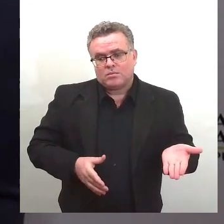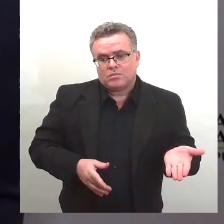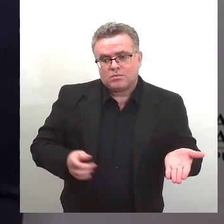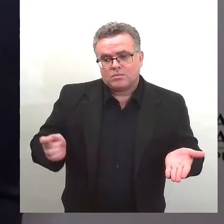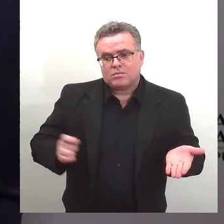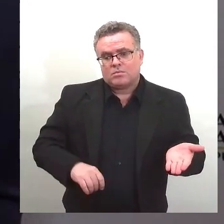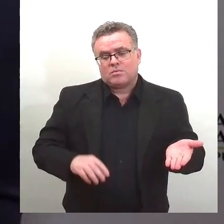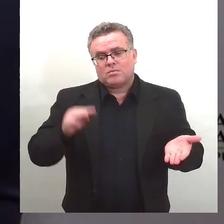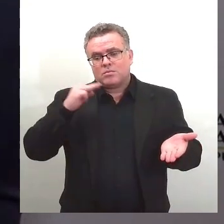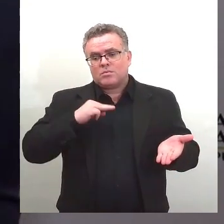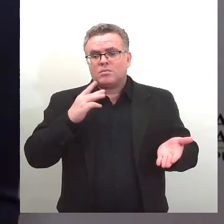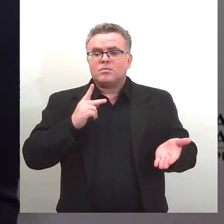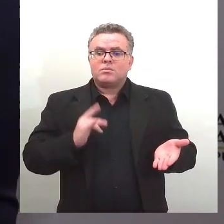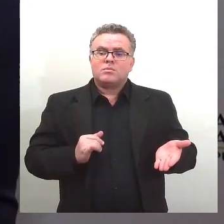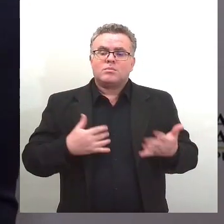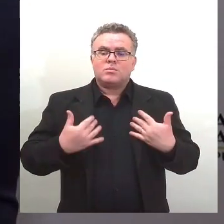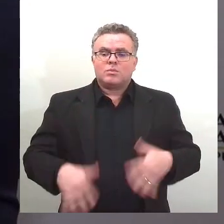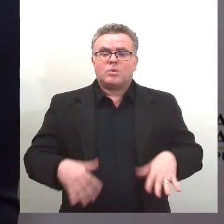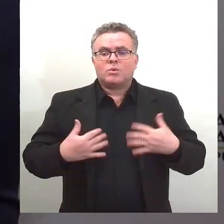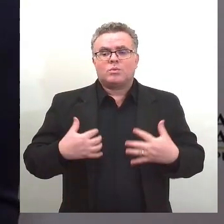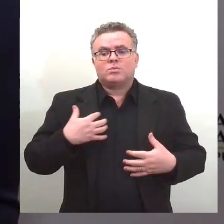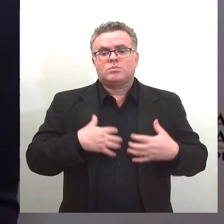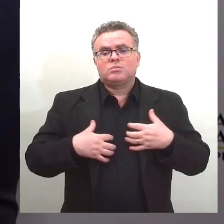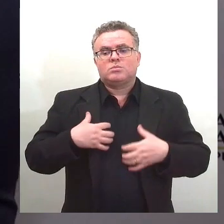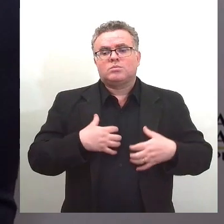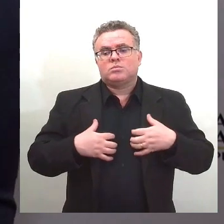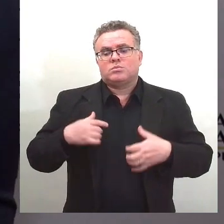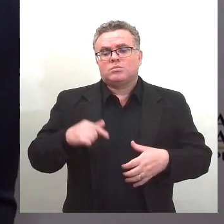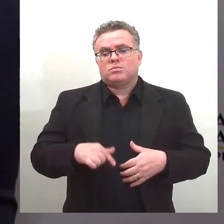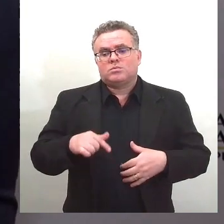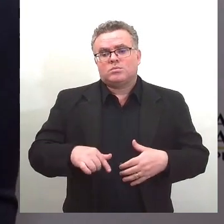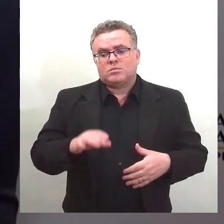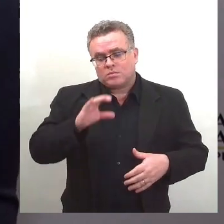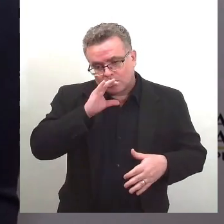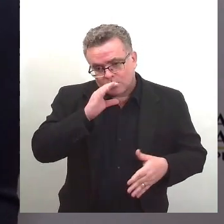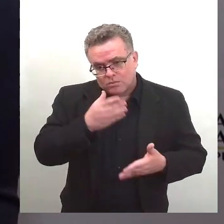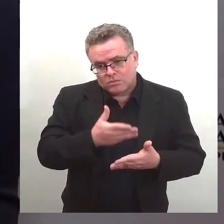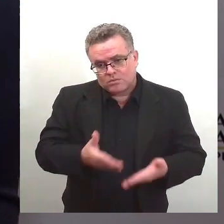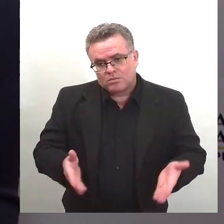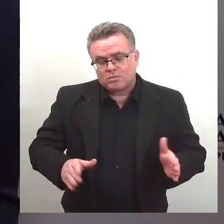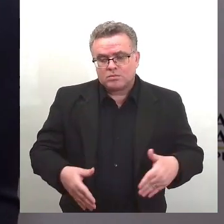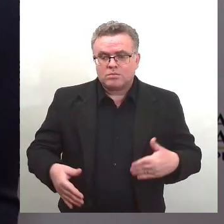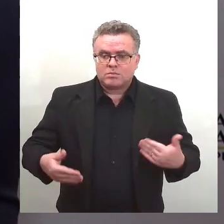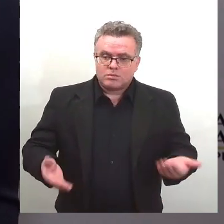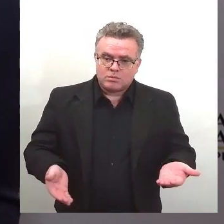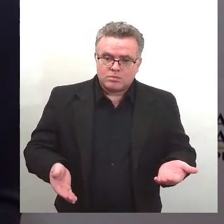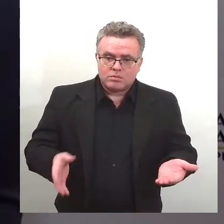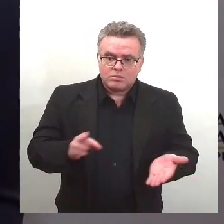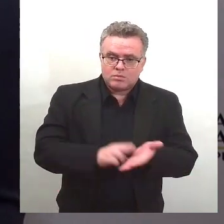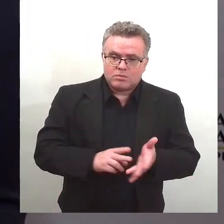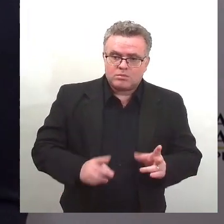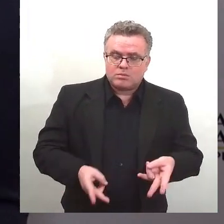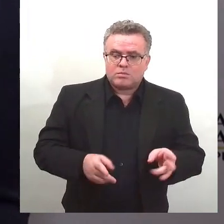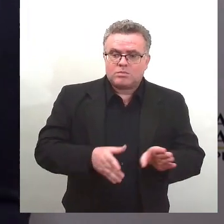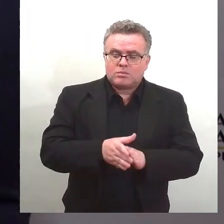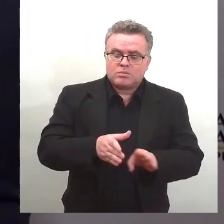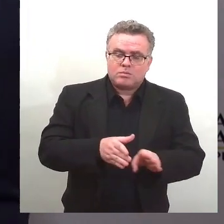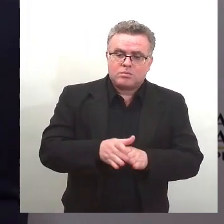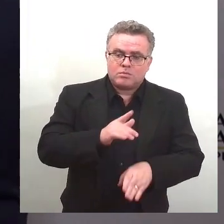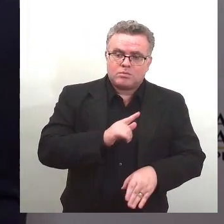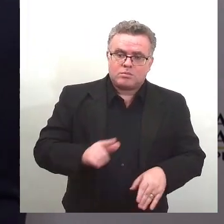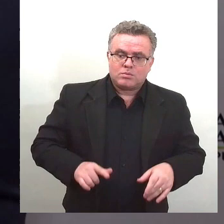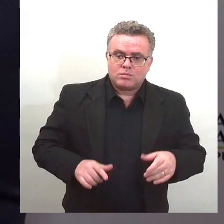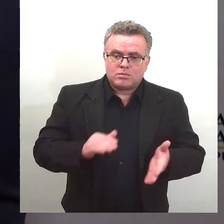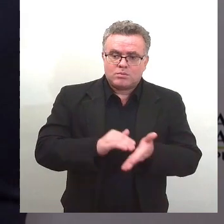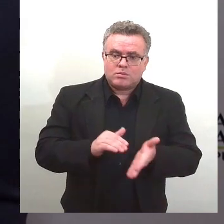estão aflitos, né, aqui de Nossa Senhora do Socorro. Então a gente penhora o nosso mandato alerta ao governador, alerta ao secretário da educação